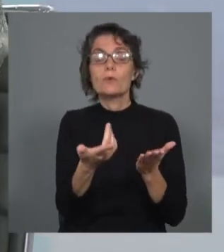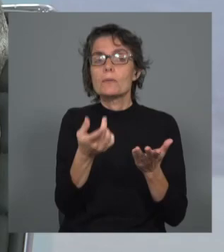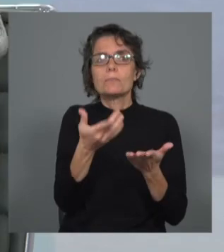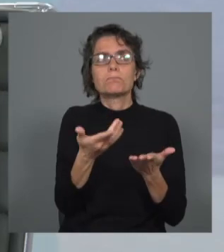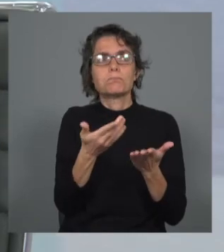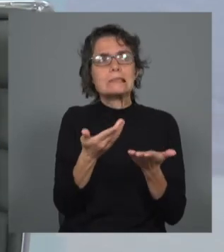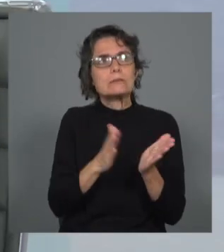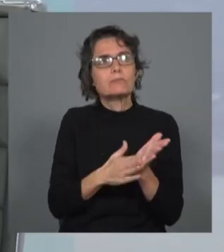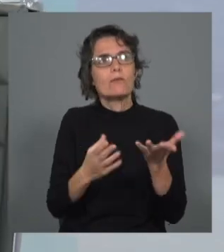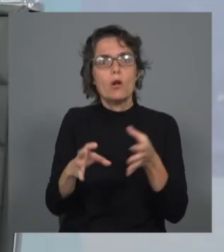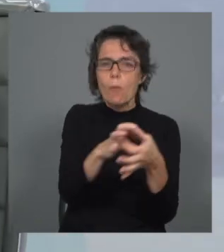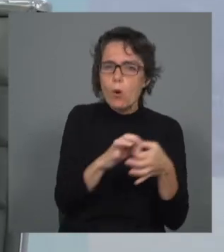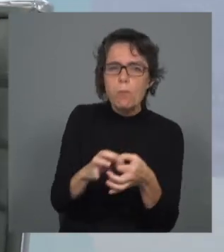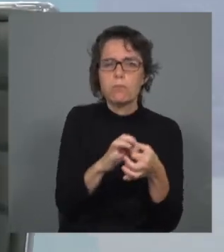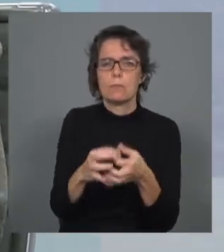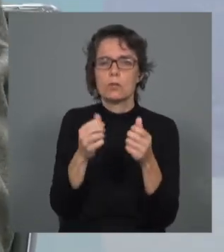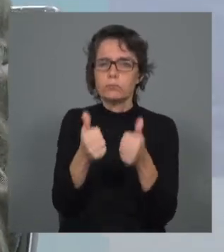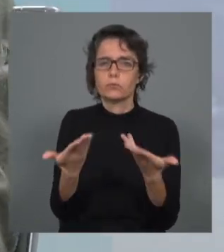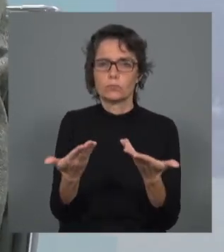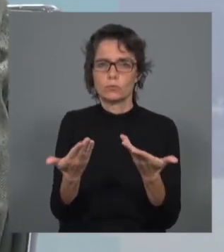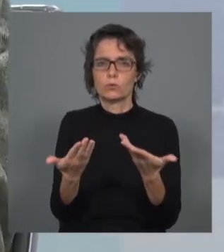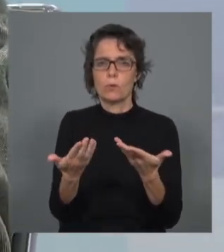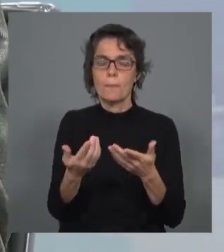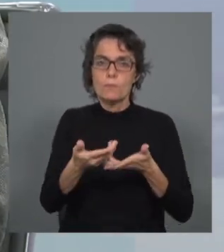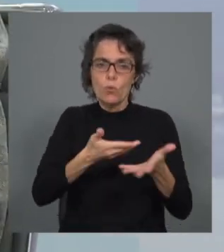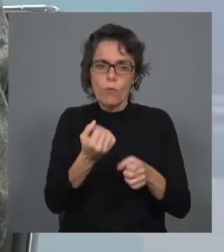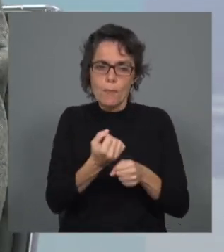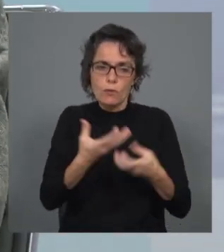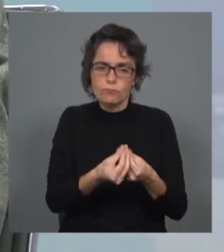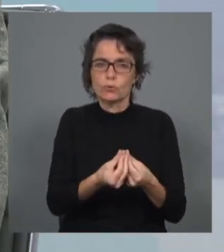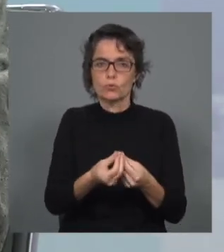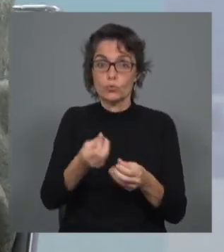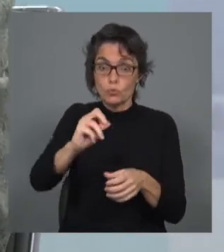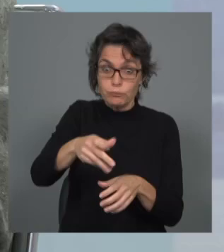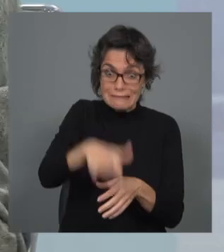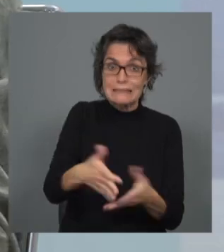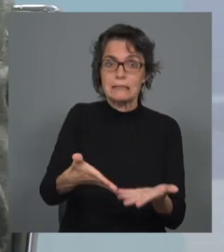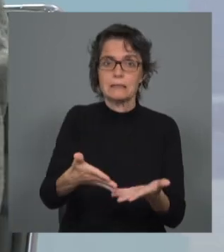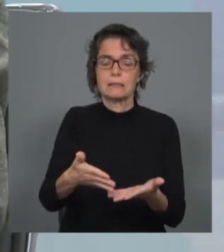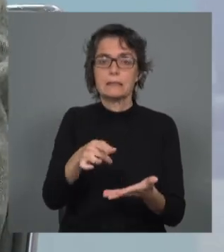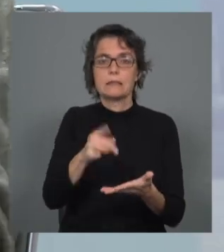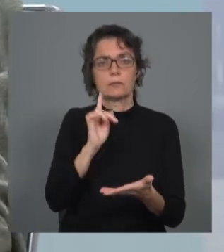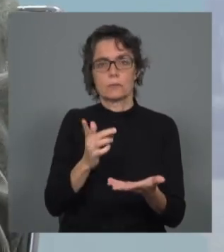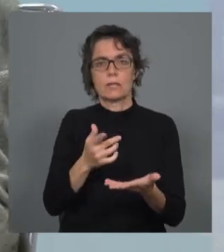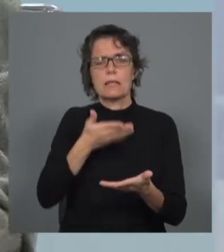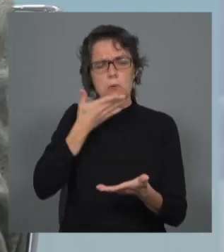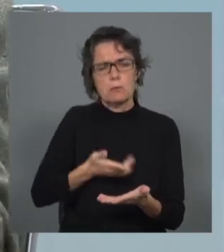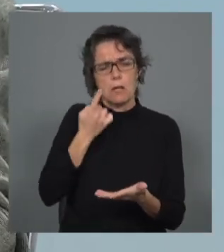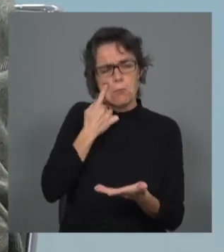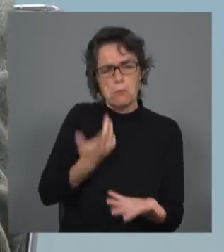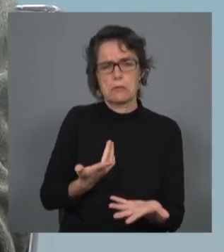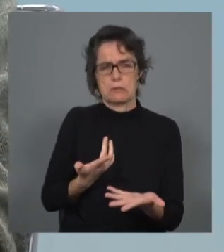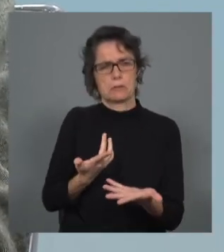colaboração e uma cooperação muito, muito próxima. A partir do terreno, não é? Também. Mas aqui, a partir do conhecimento que